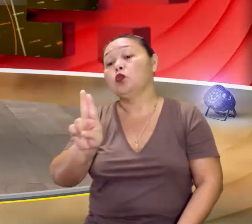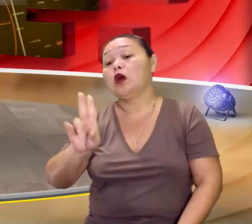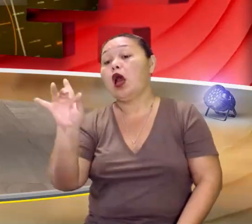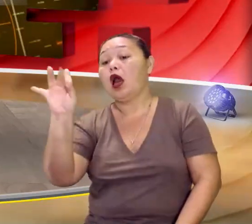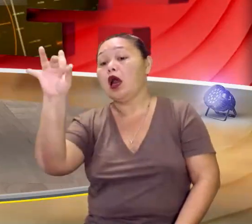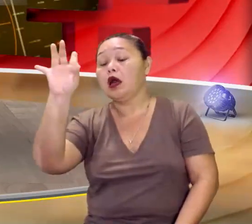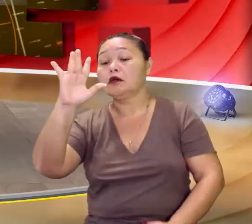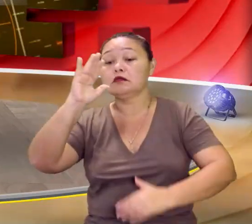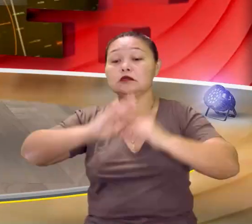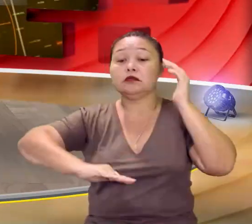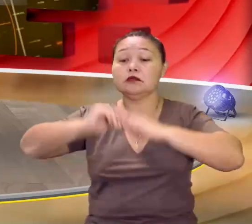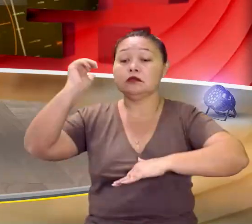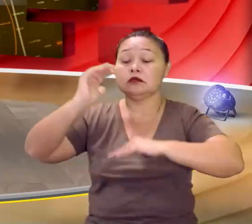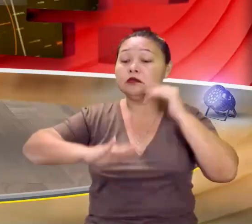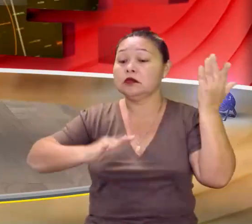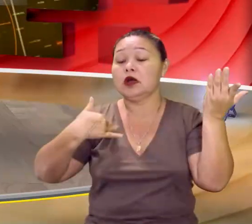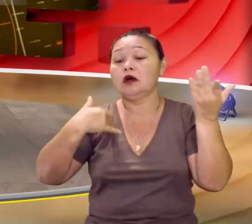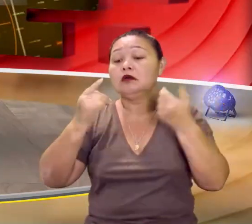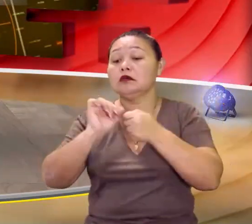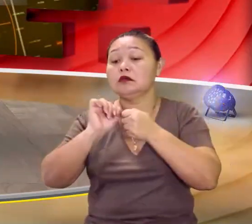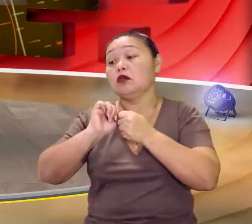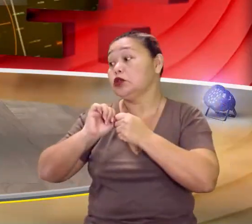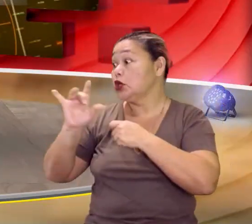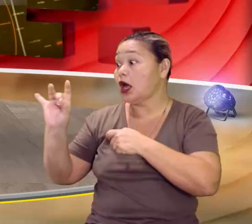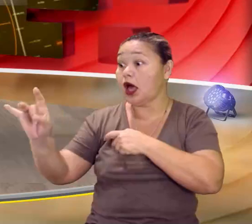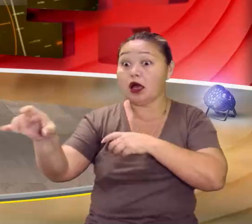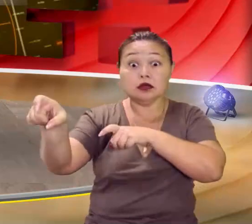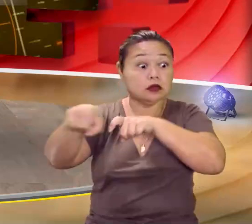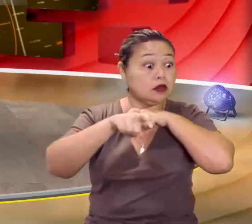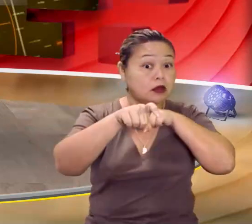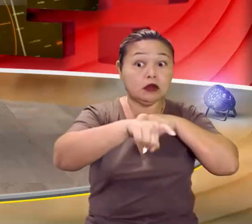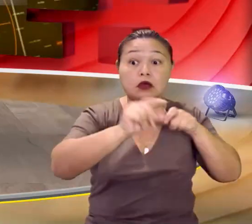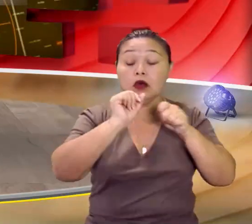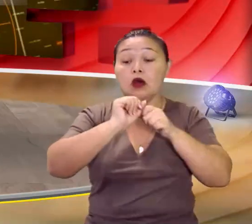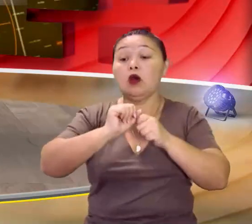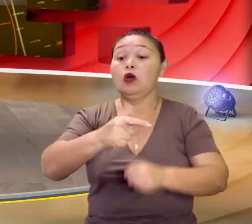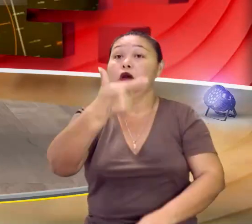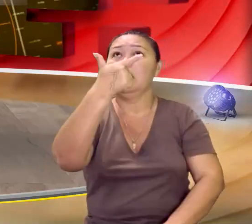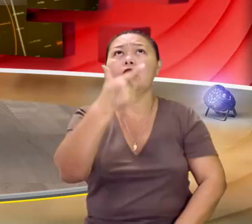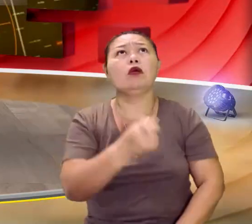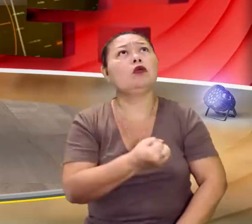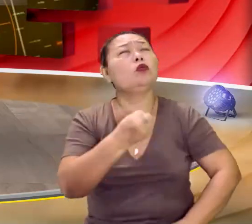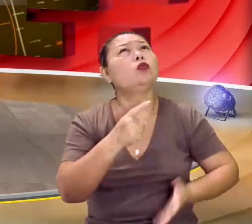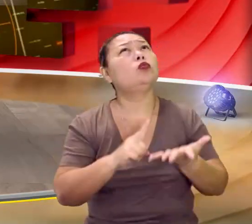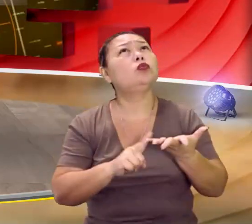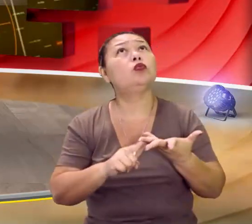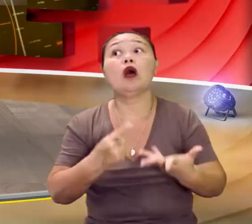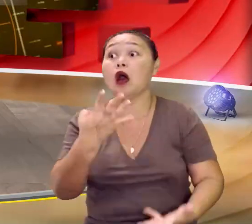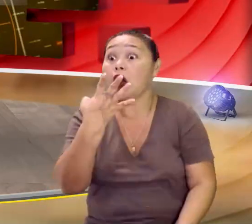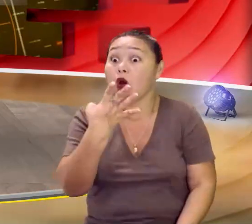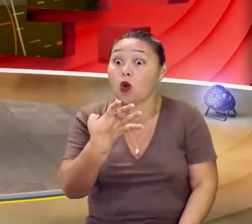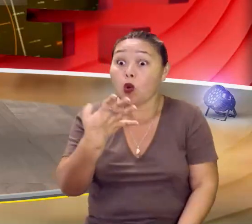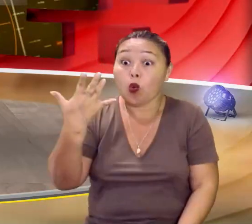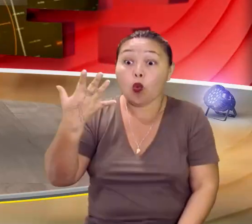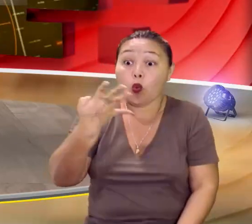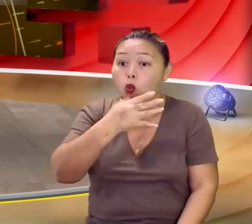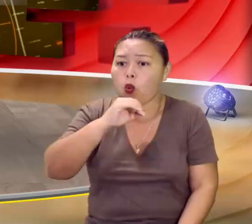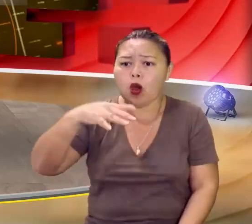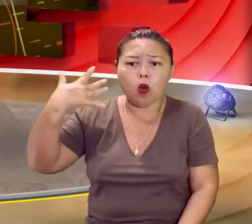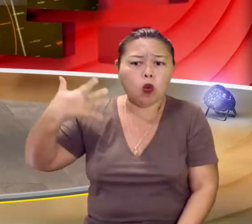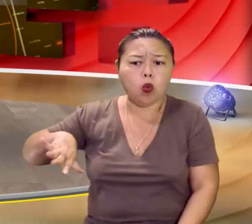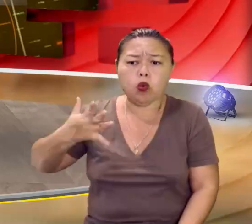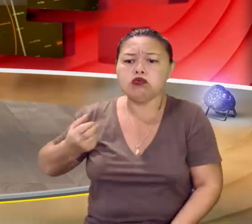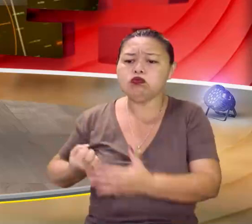cada proprietário ou o nome de cada propriedade, imagina só, eram 400 e tantos, que plantam